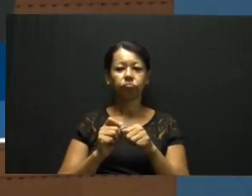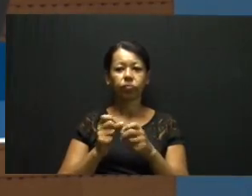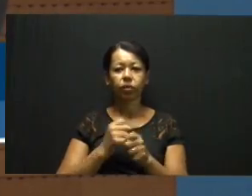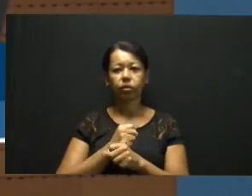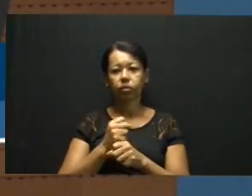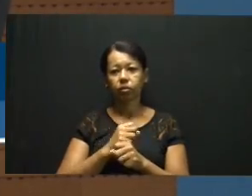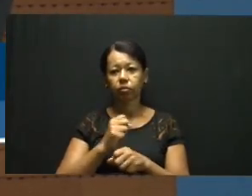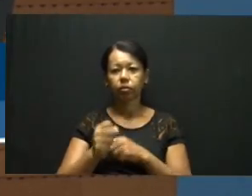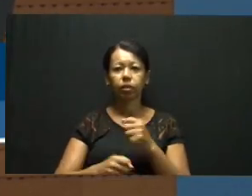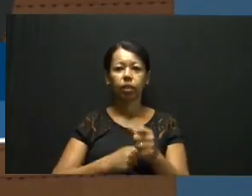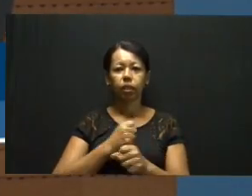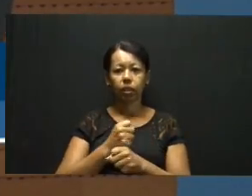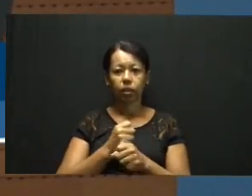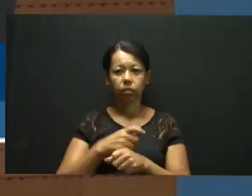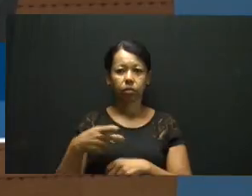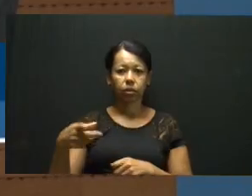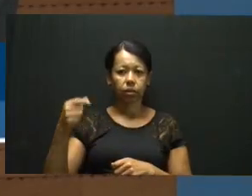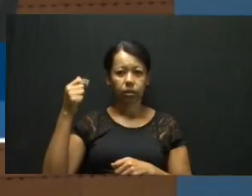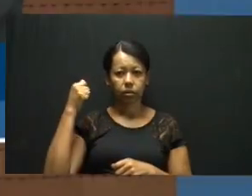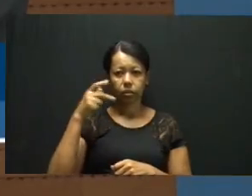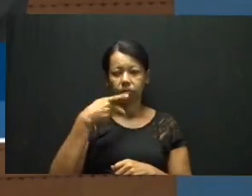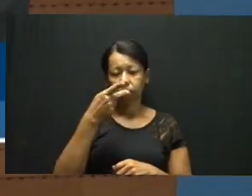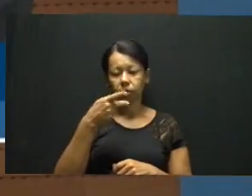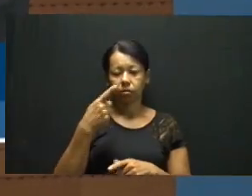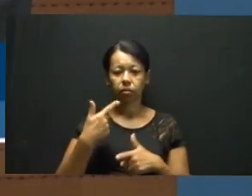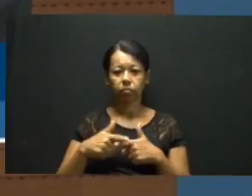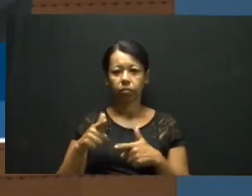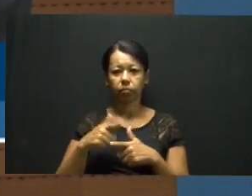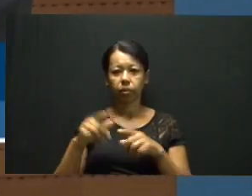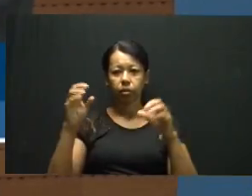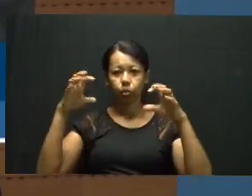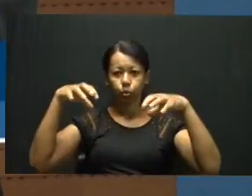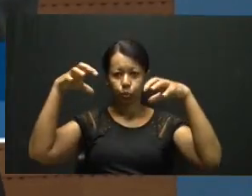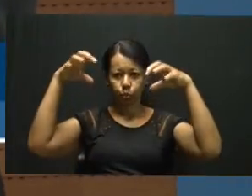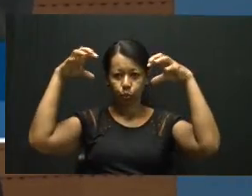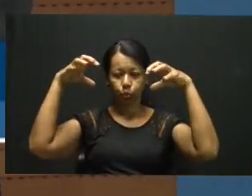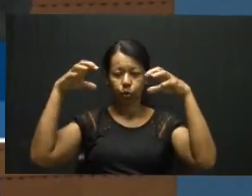no nosso mandato, referente à questão das enchentes do Vale Verde.